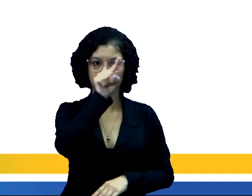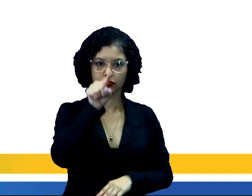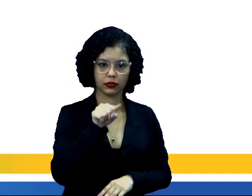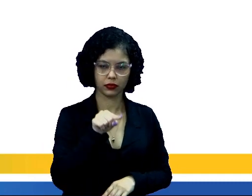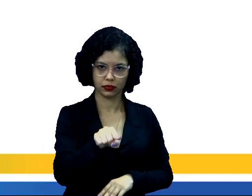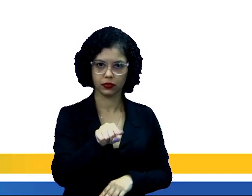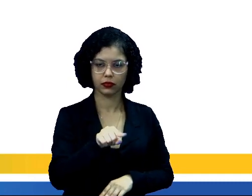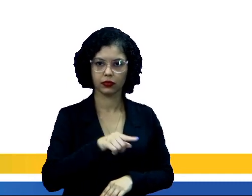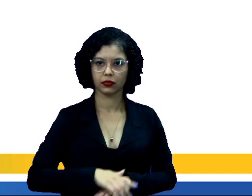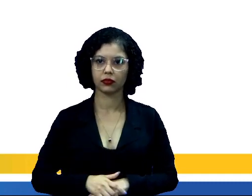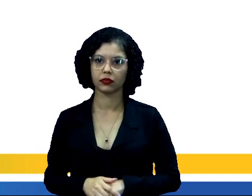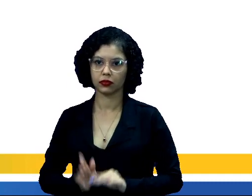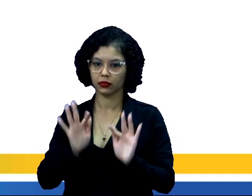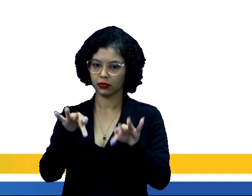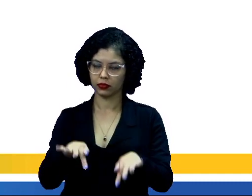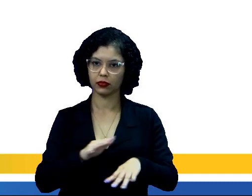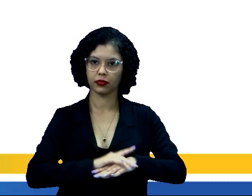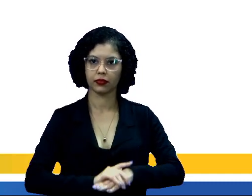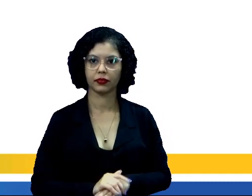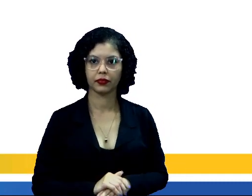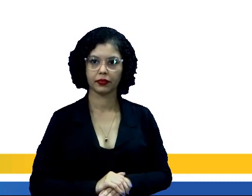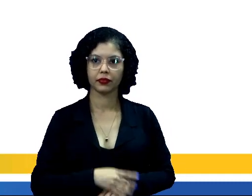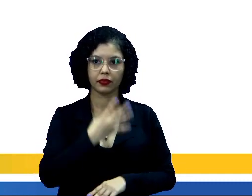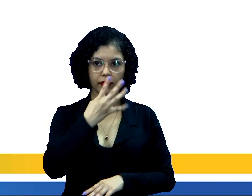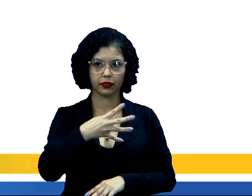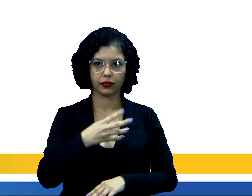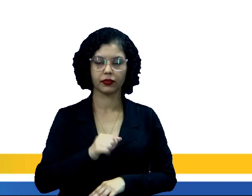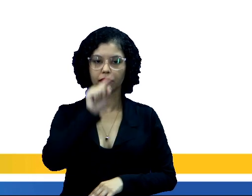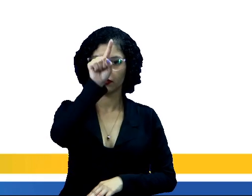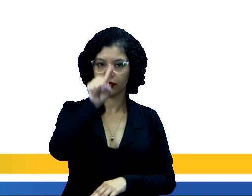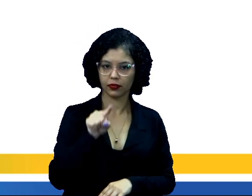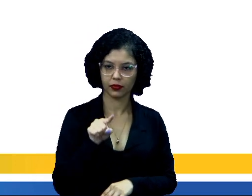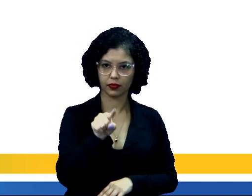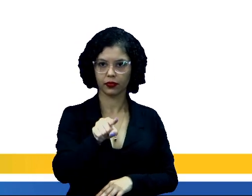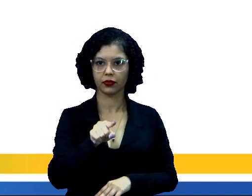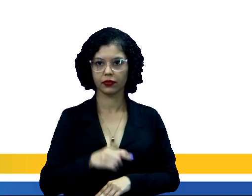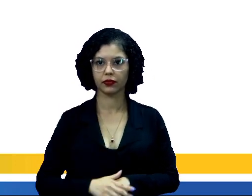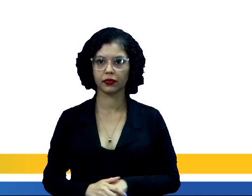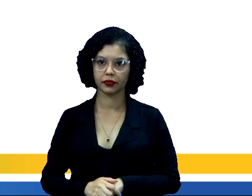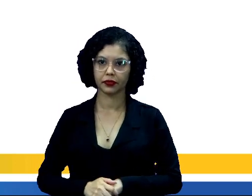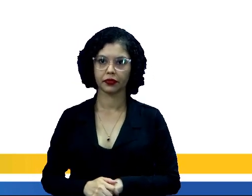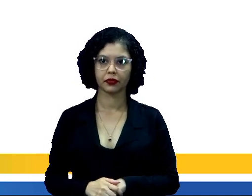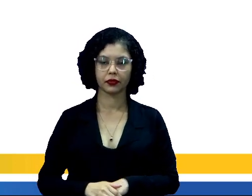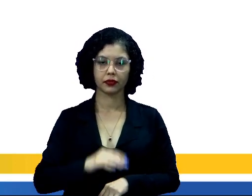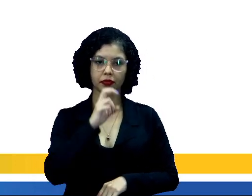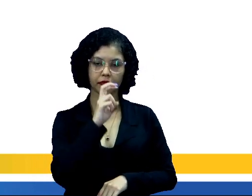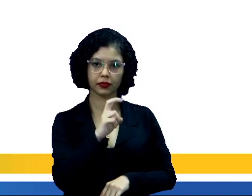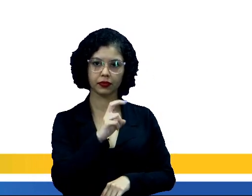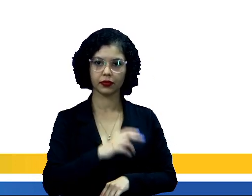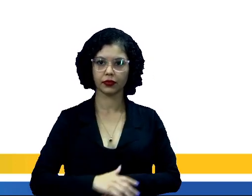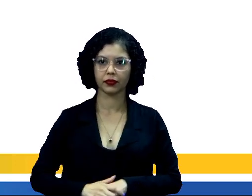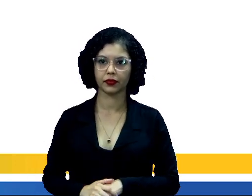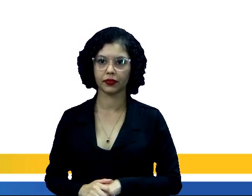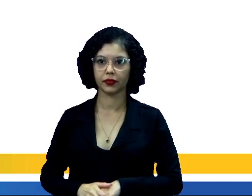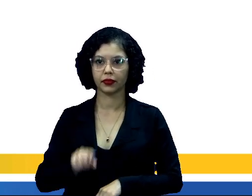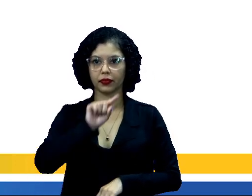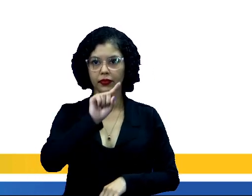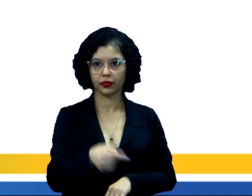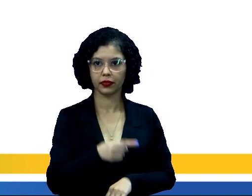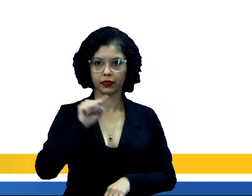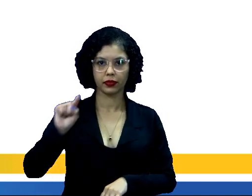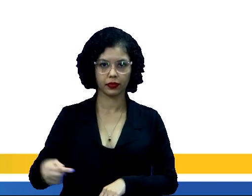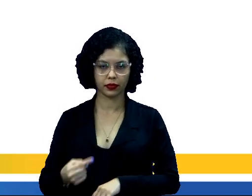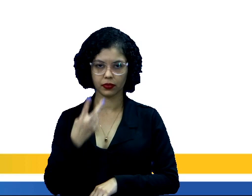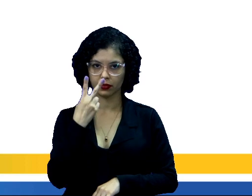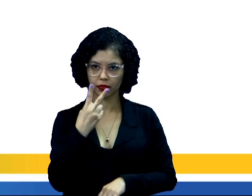ponto de interrogação ao final. Na número 4, exclamação. Número 5,